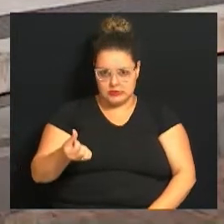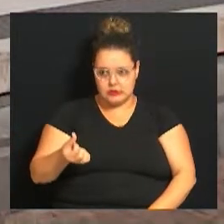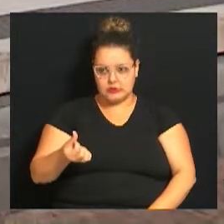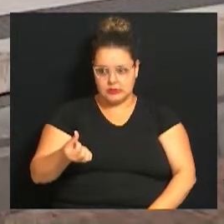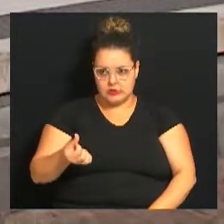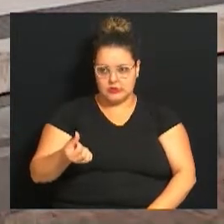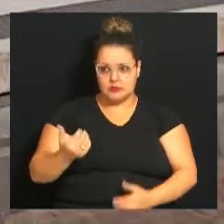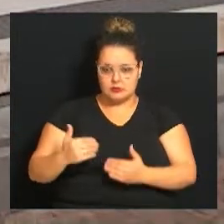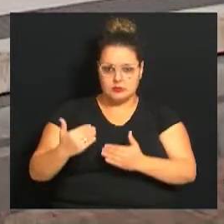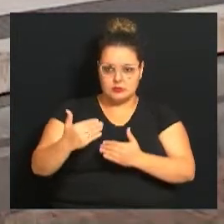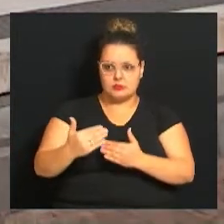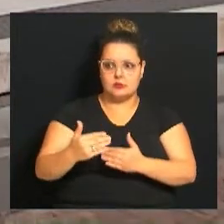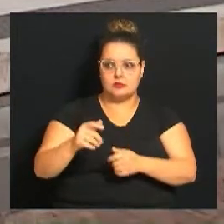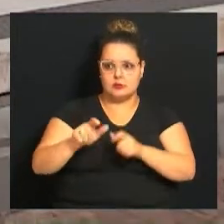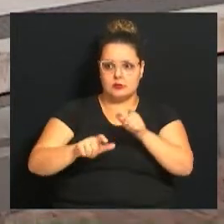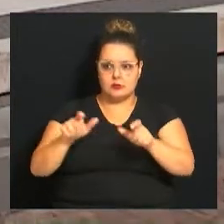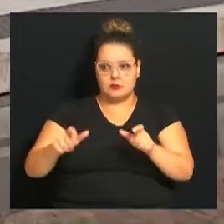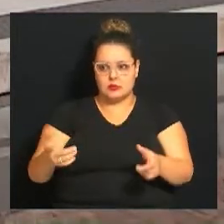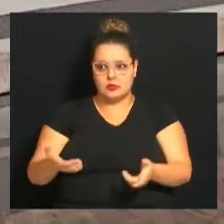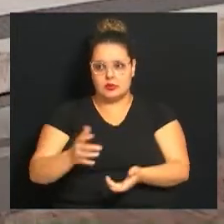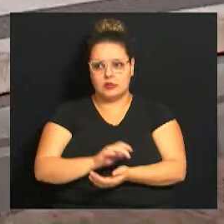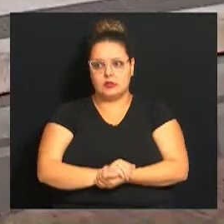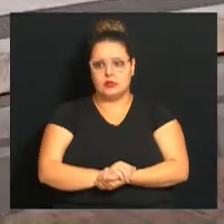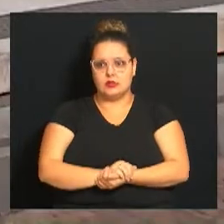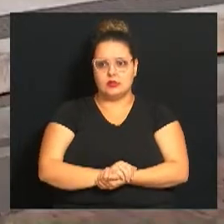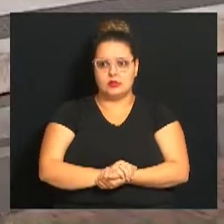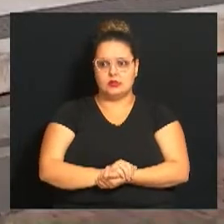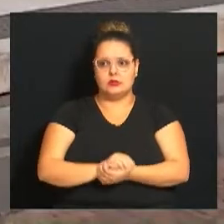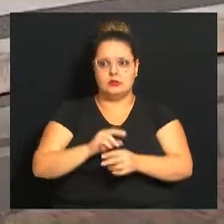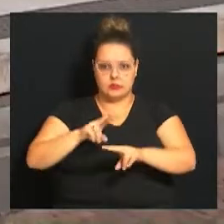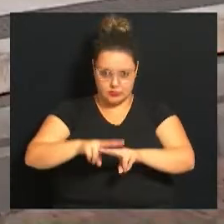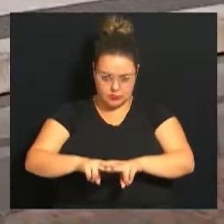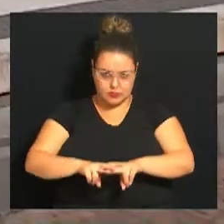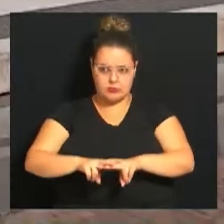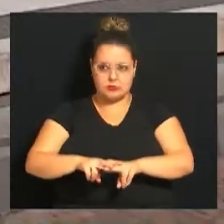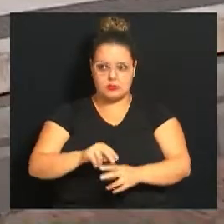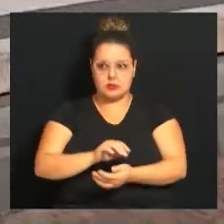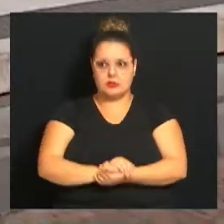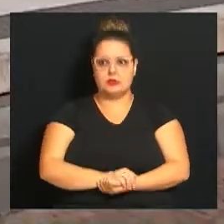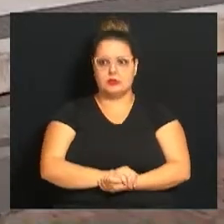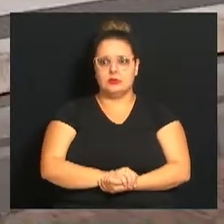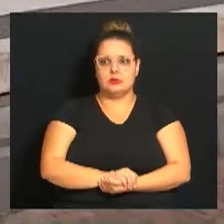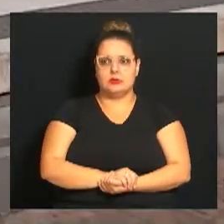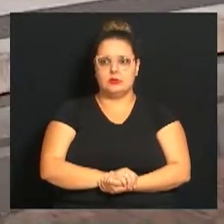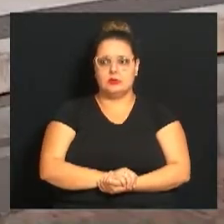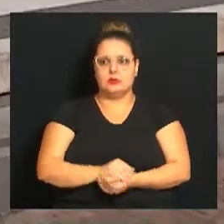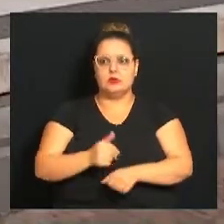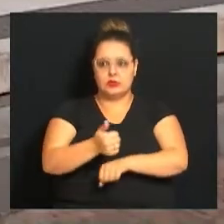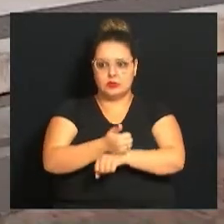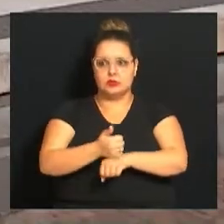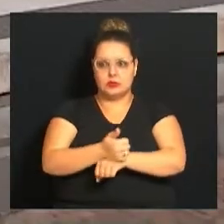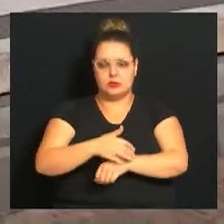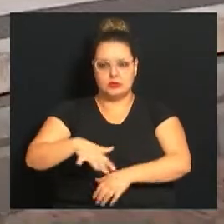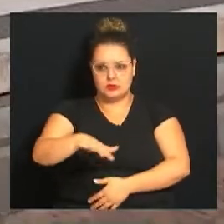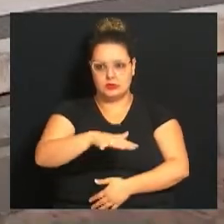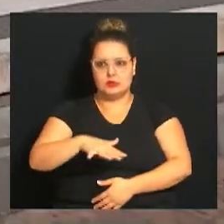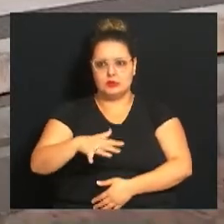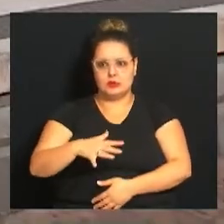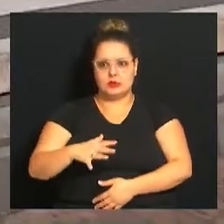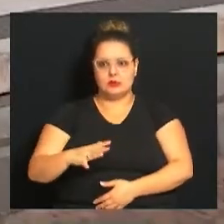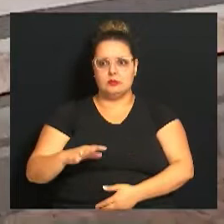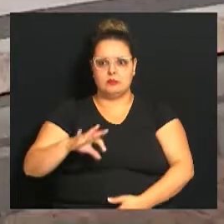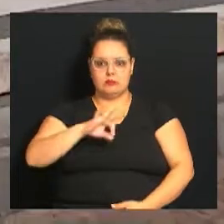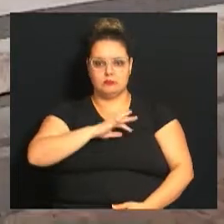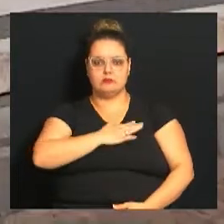para pessoas privadas de liberdade, para os profissionais, né, que trabalham nesses serviços, para a Força Armada. Então,